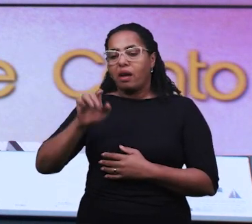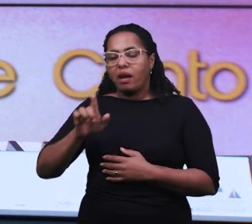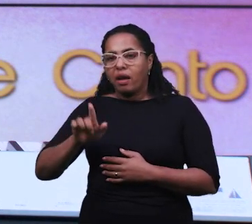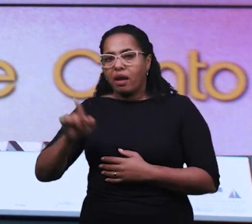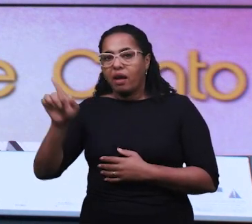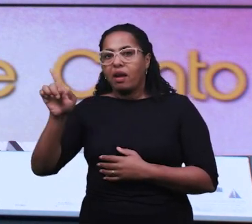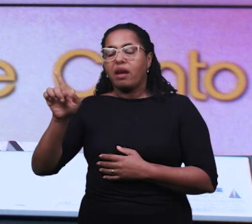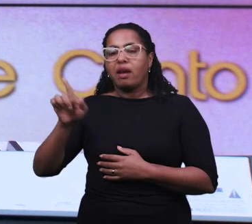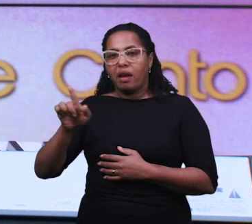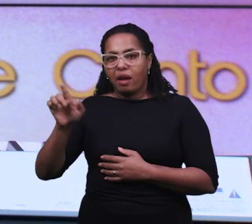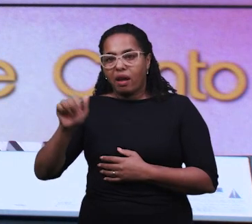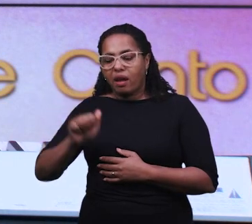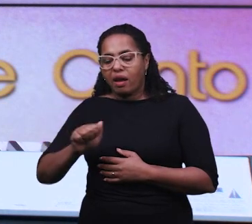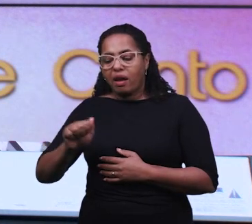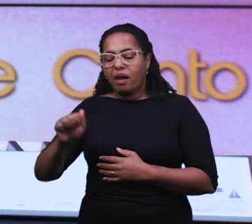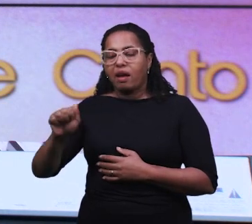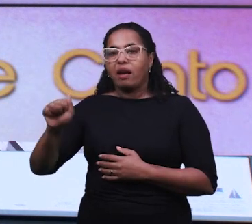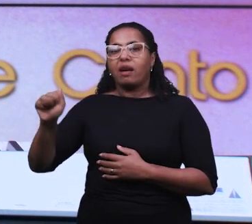E,